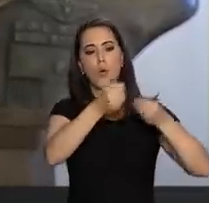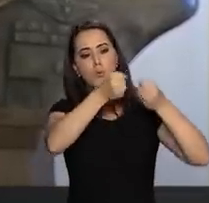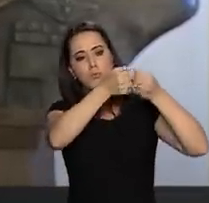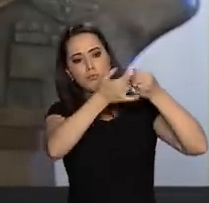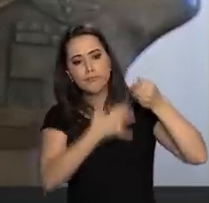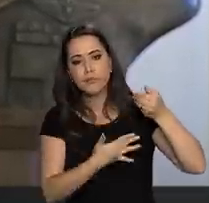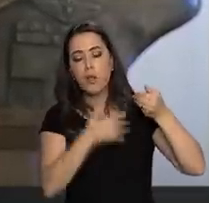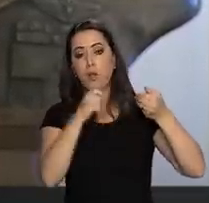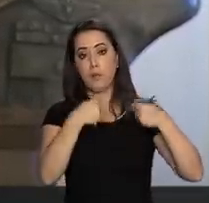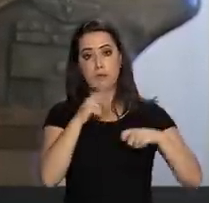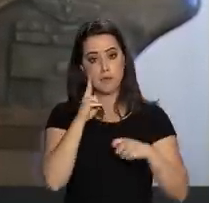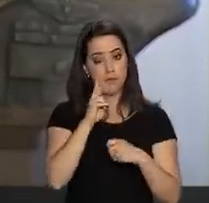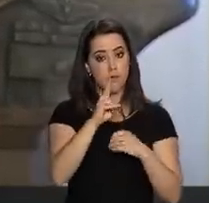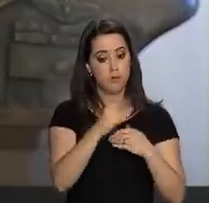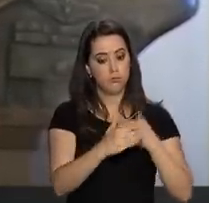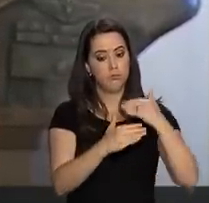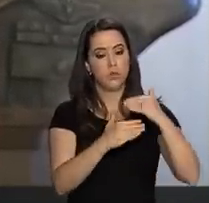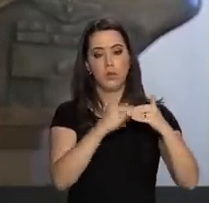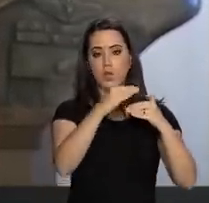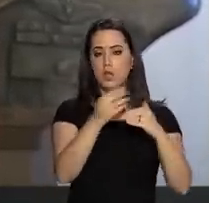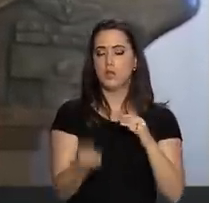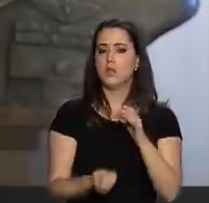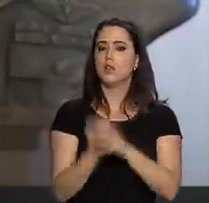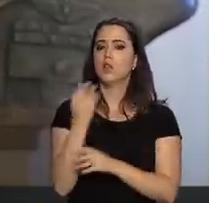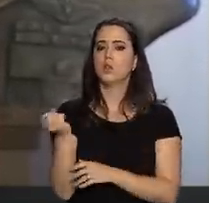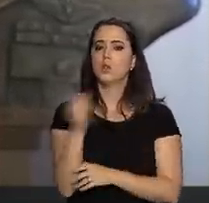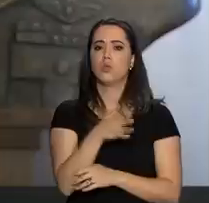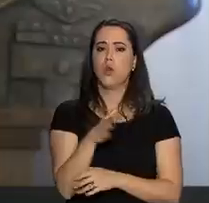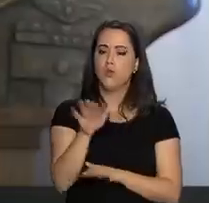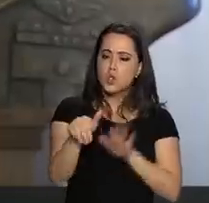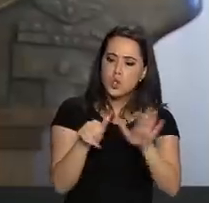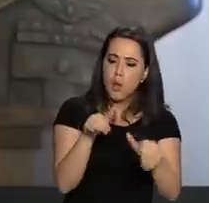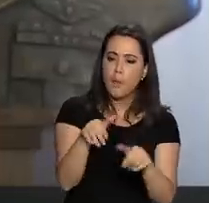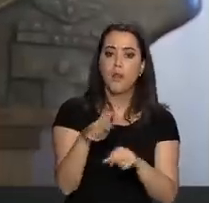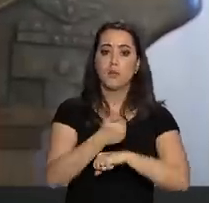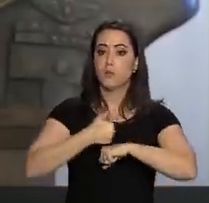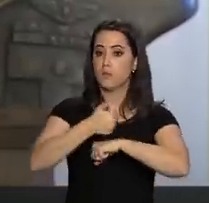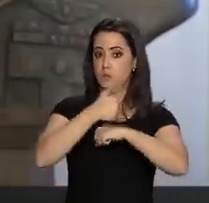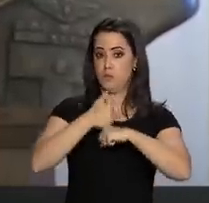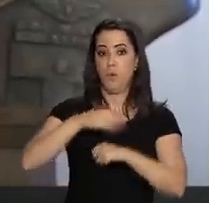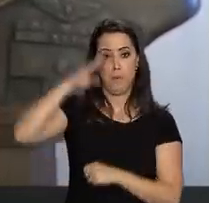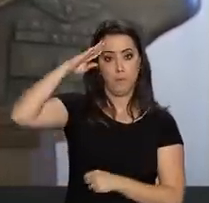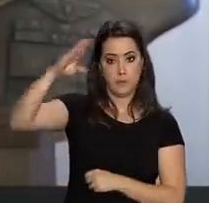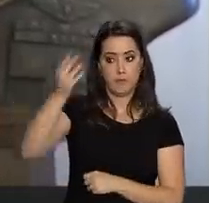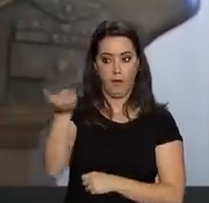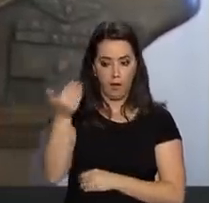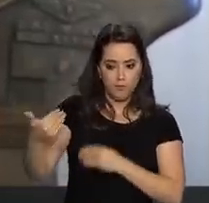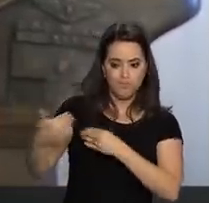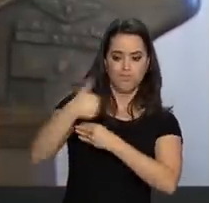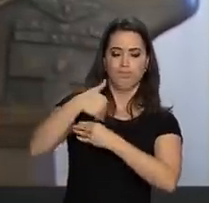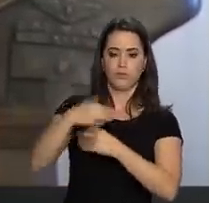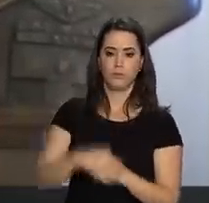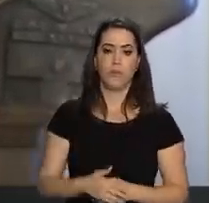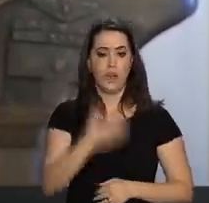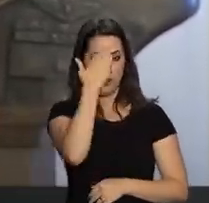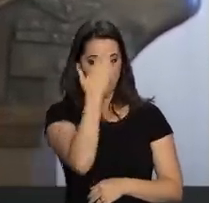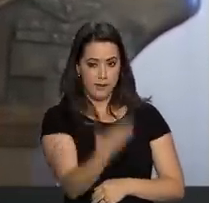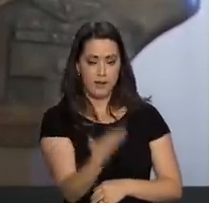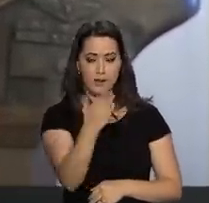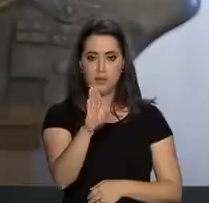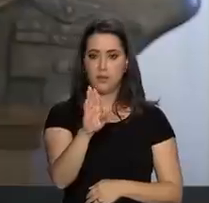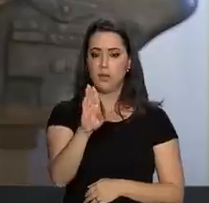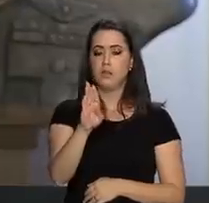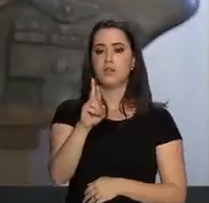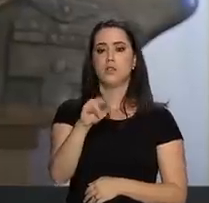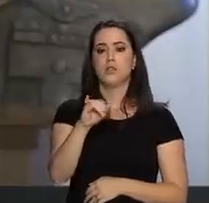condicionantes operacionais e criando novos atrativos para a profissão militar. Agradeço ao brigadeiro